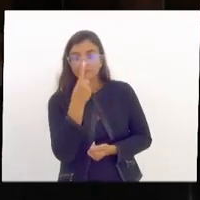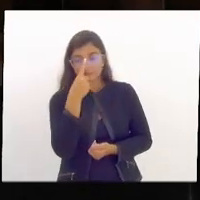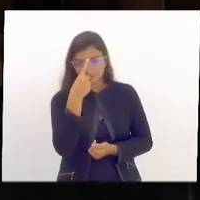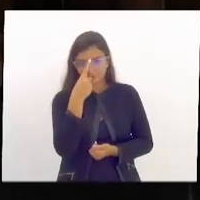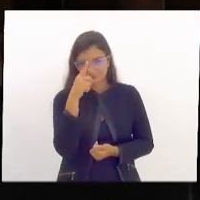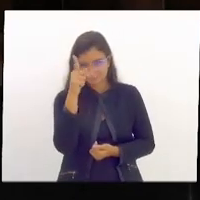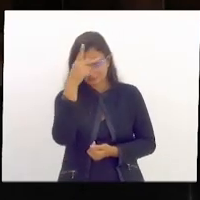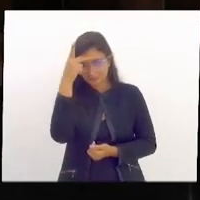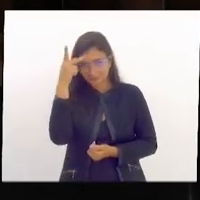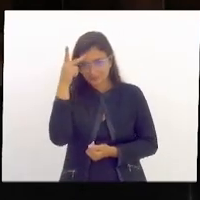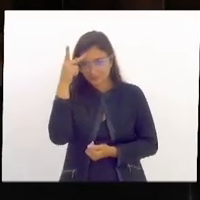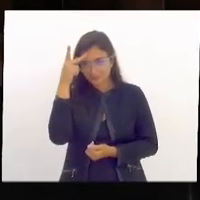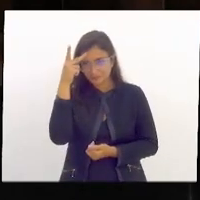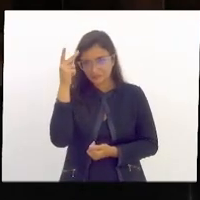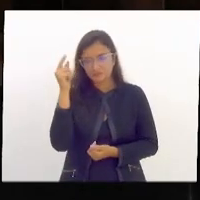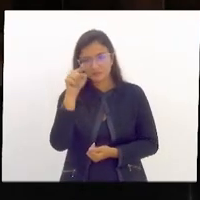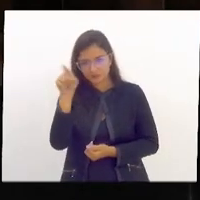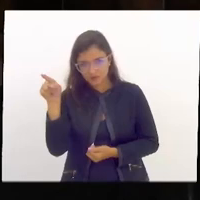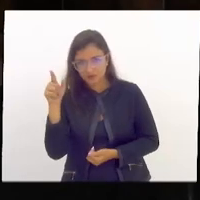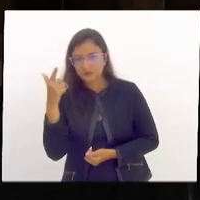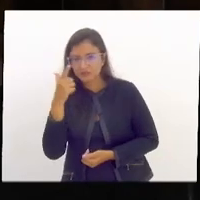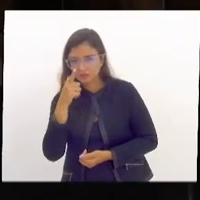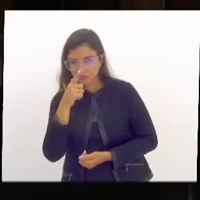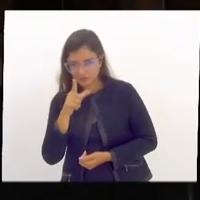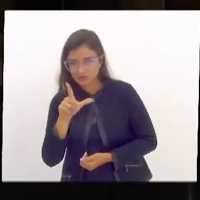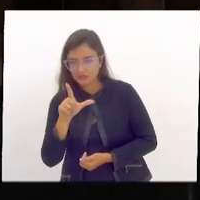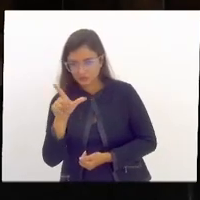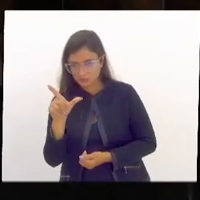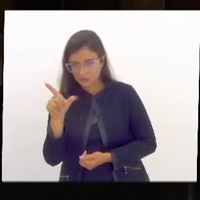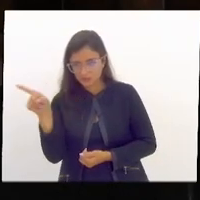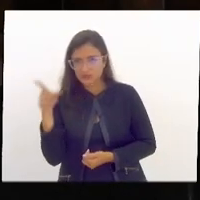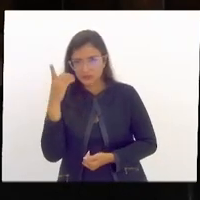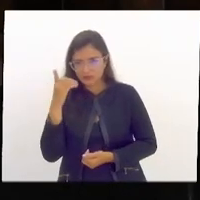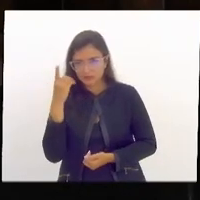aos assegurados,